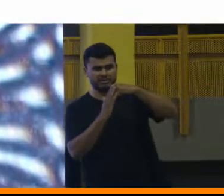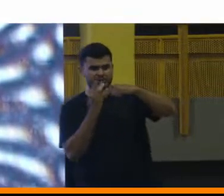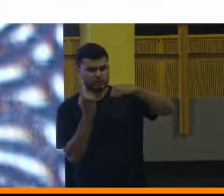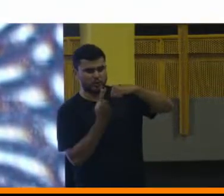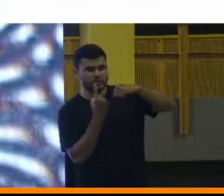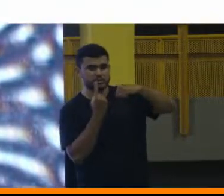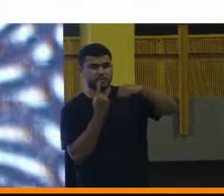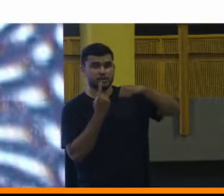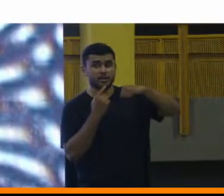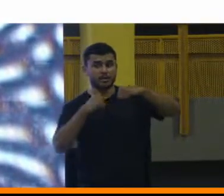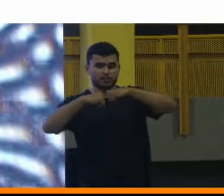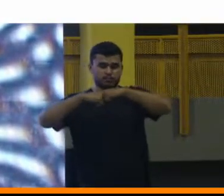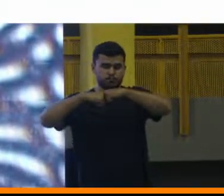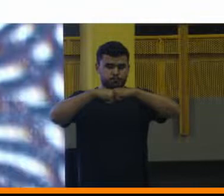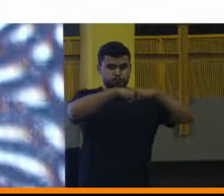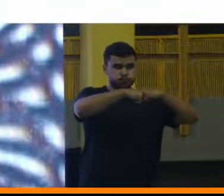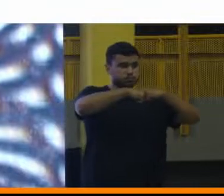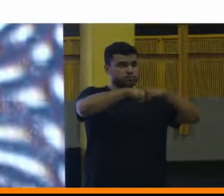Par?